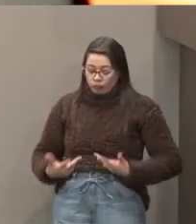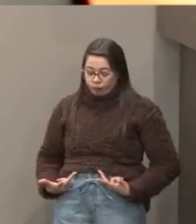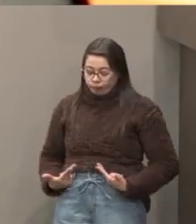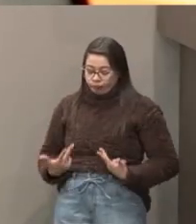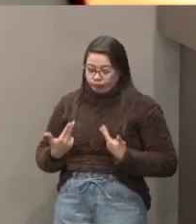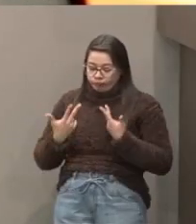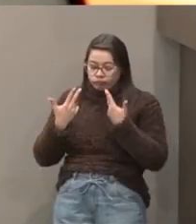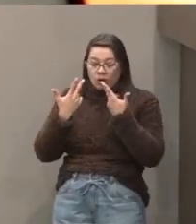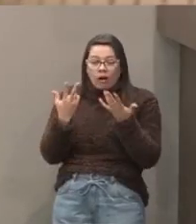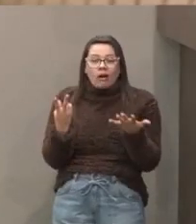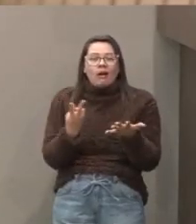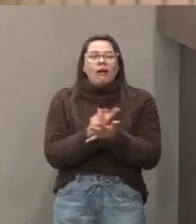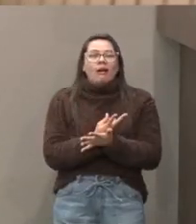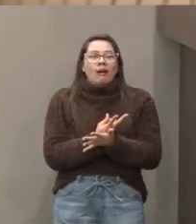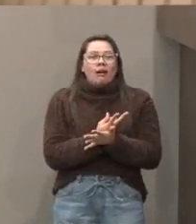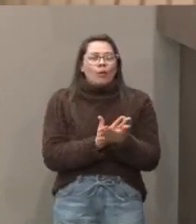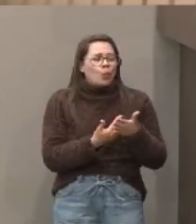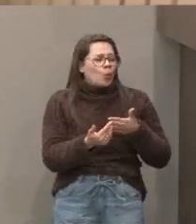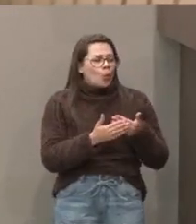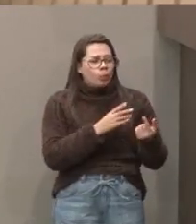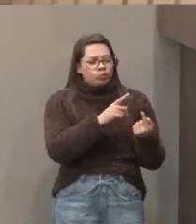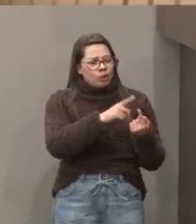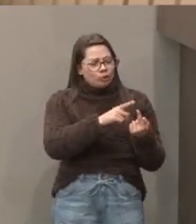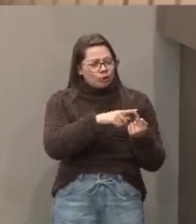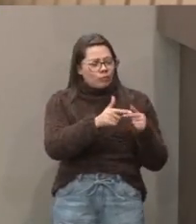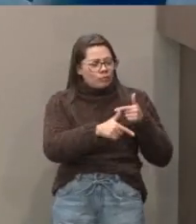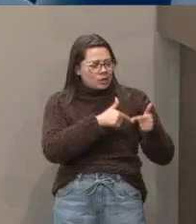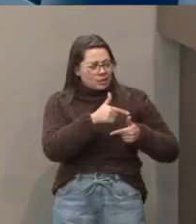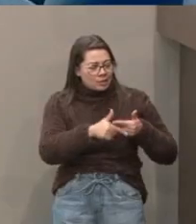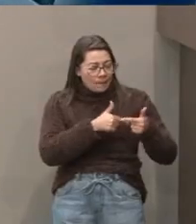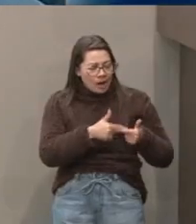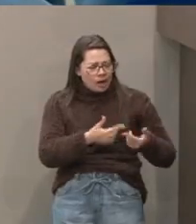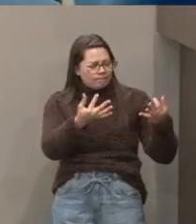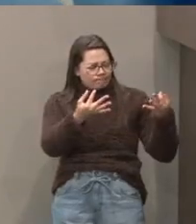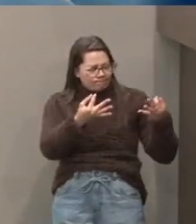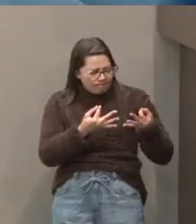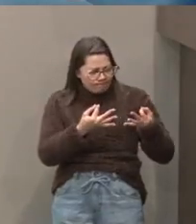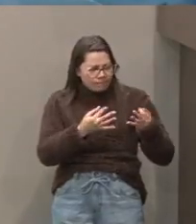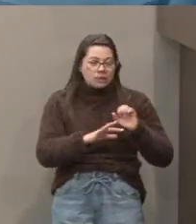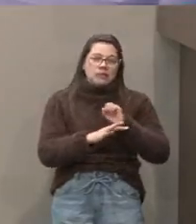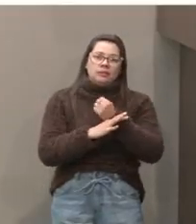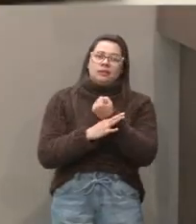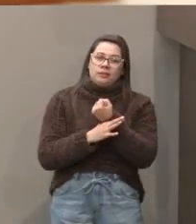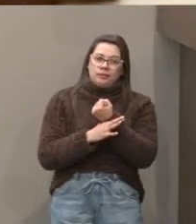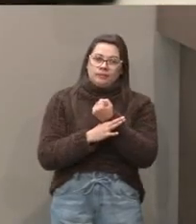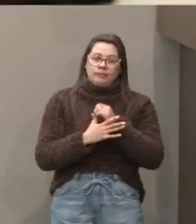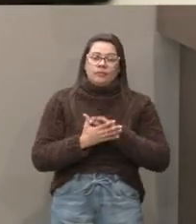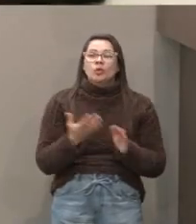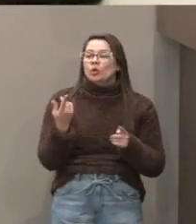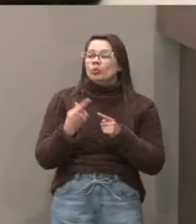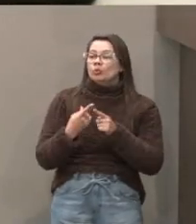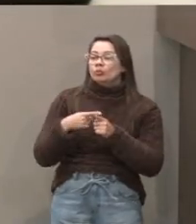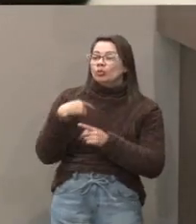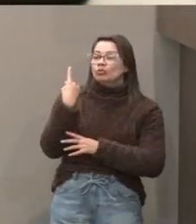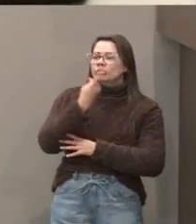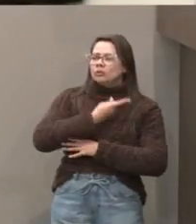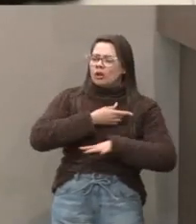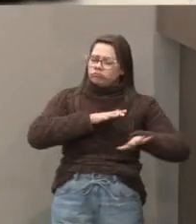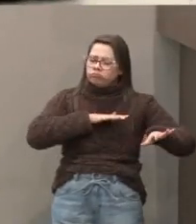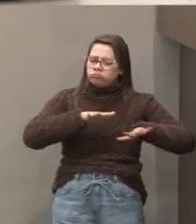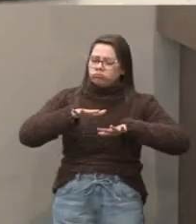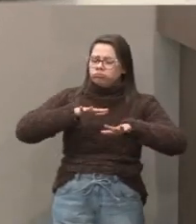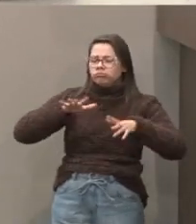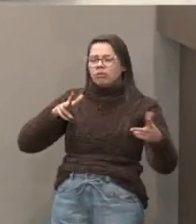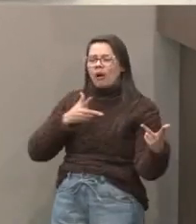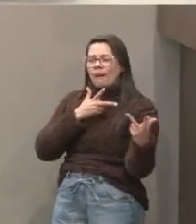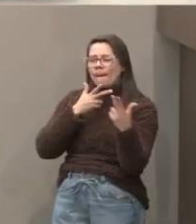acontecer. Seja qual for o caso, o trabalho envolve precisão e segurança, porque ainda somos movidos pela